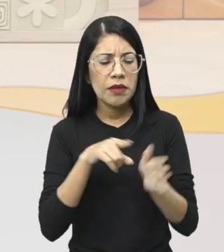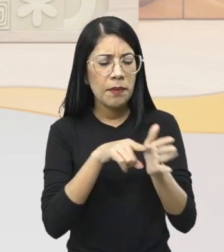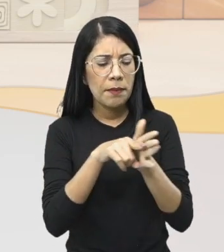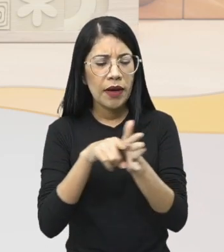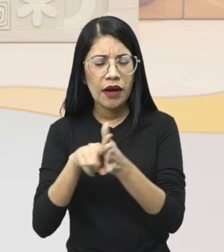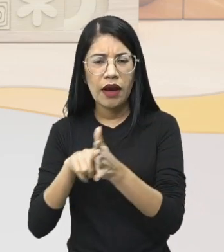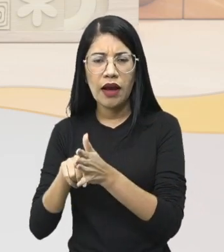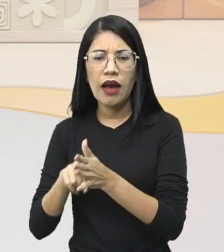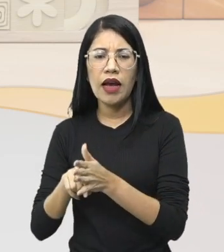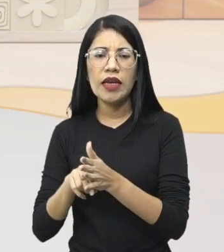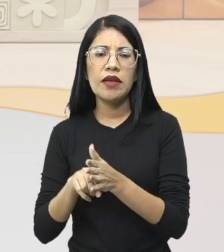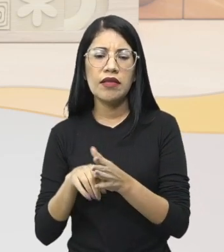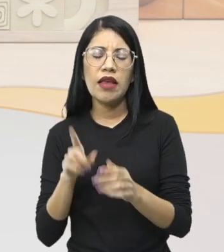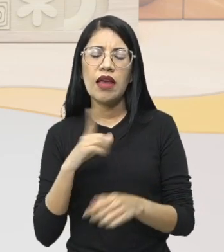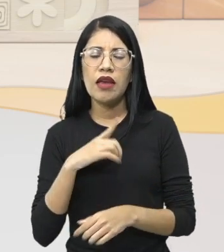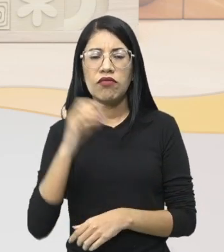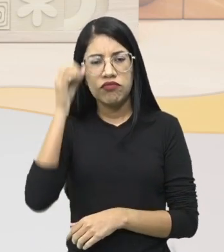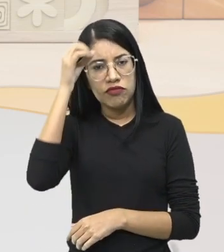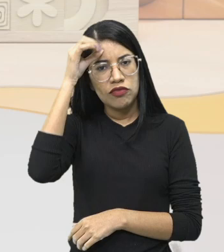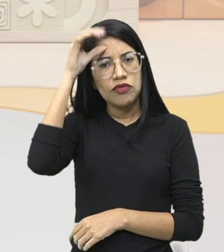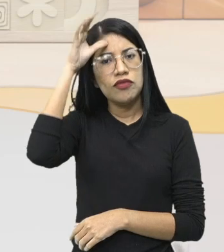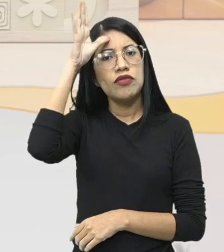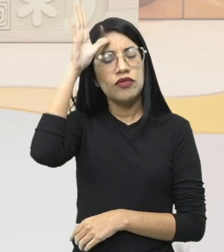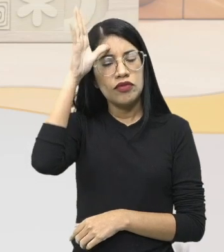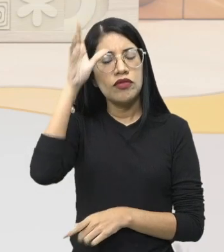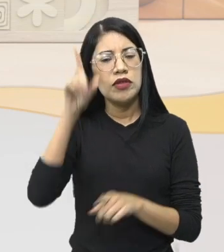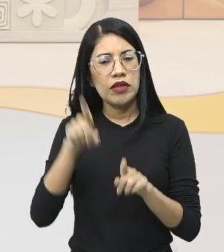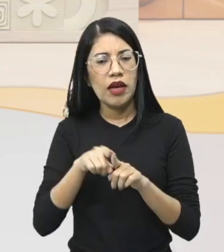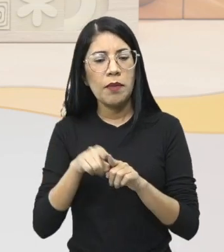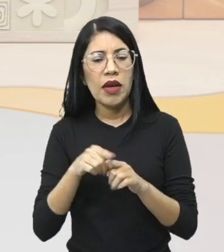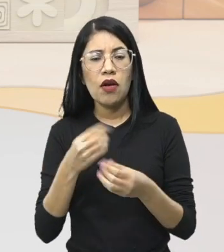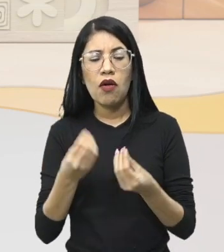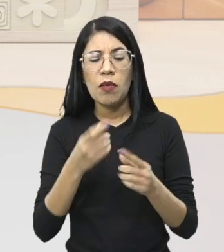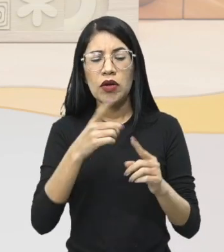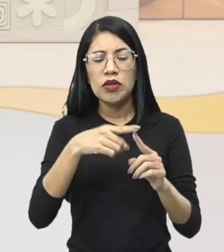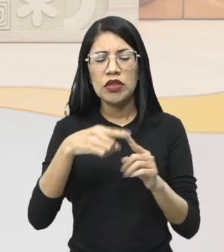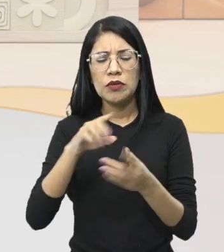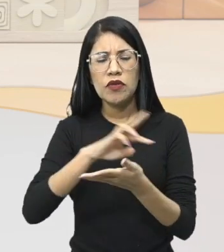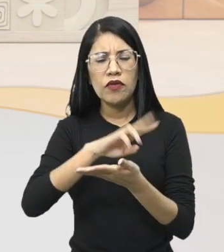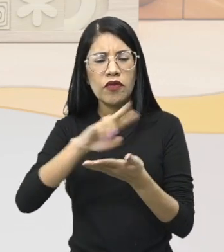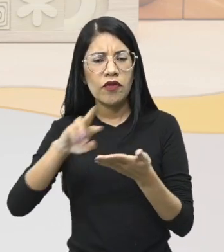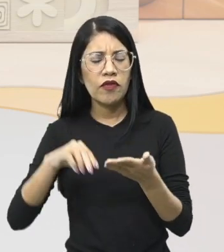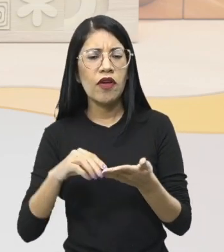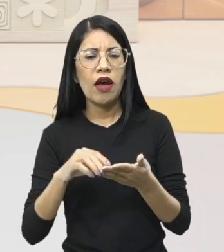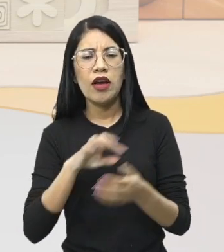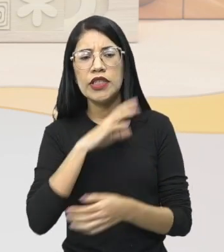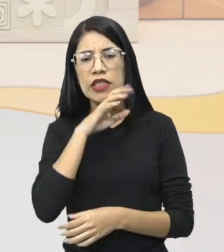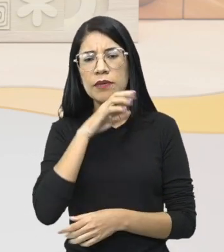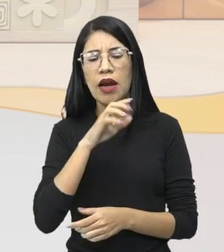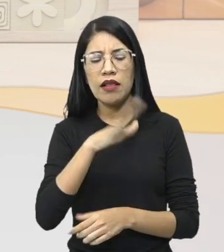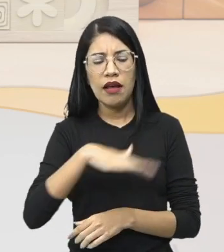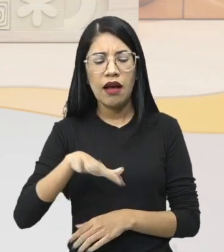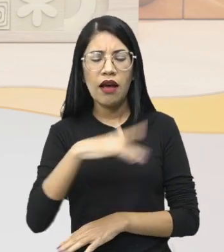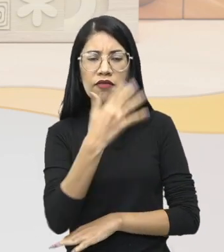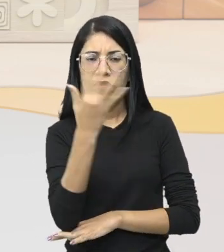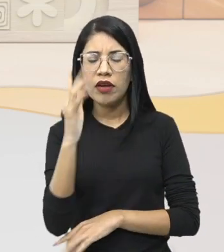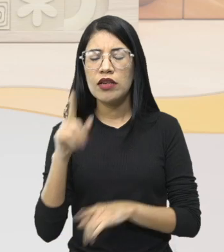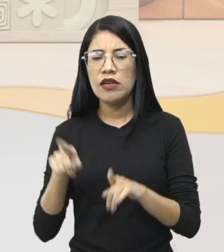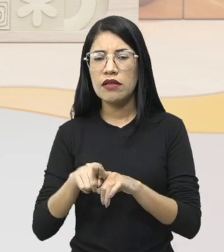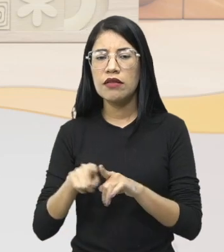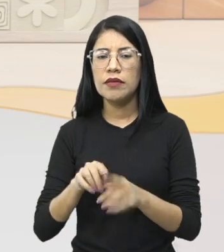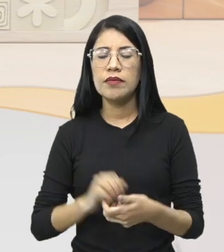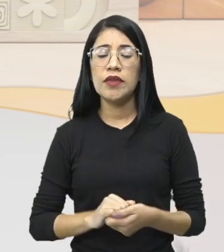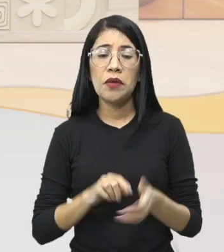onde você vai ter ali o conhecimento, vai ver ali as espécies que estão presentes dentro daquela área, tá bom? Então,